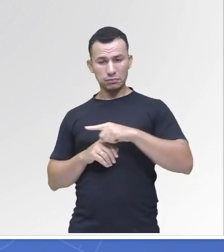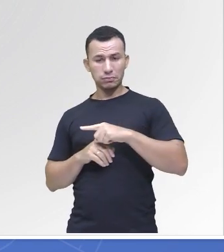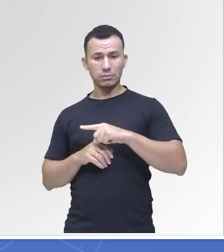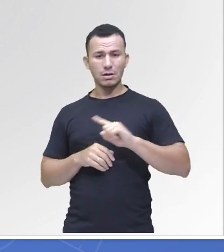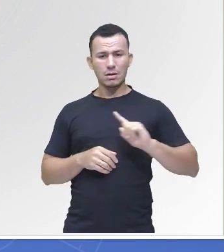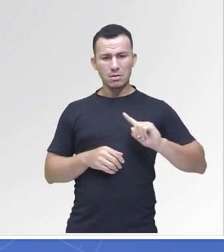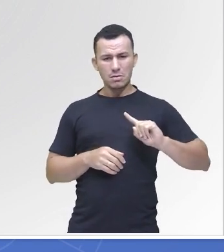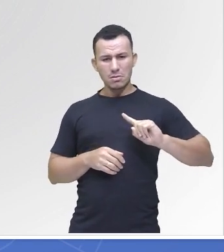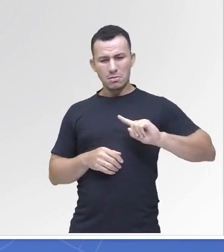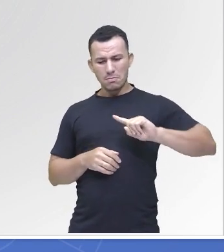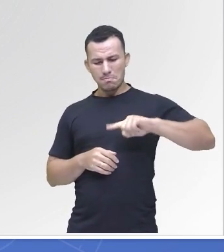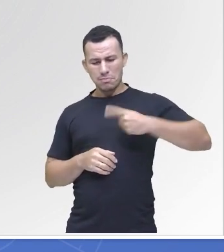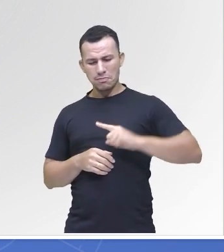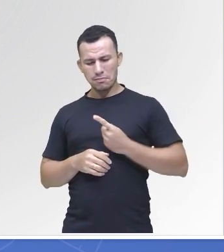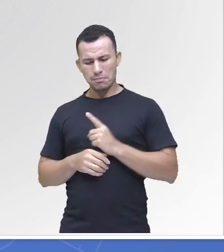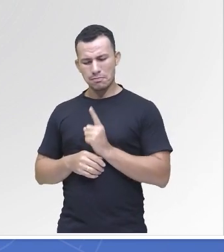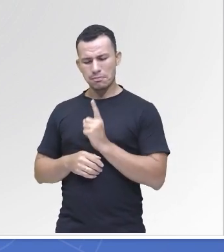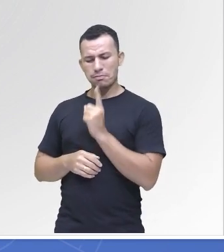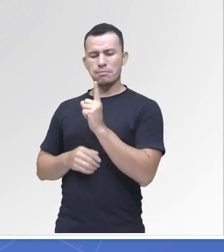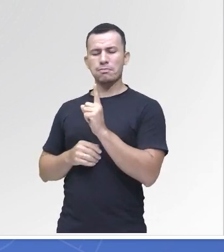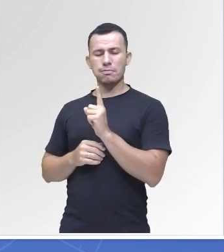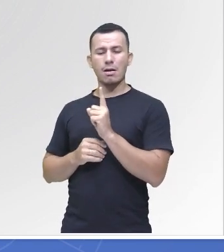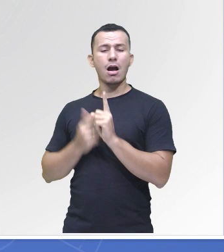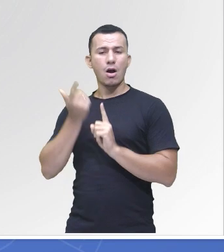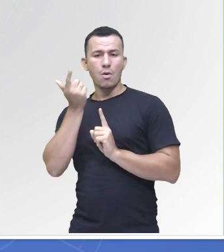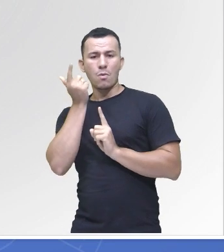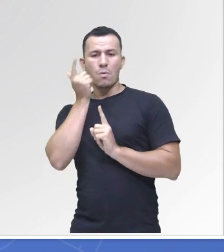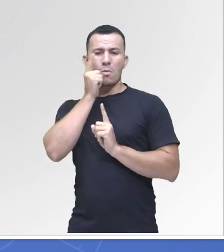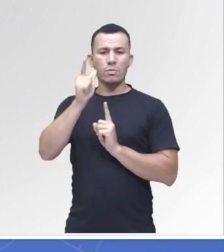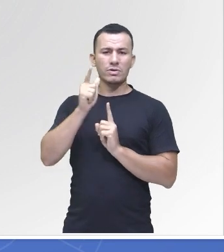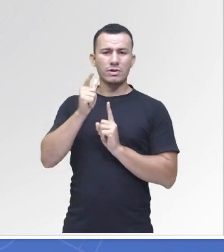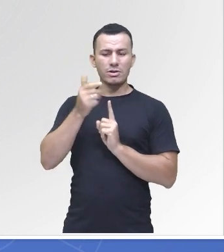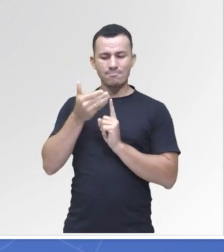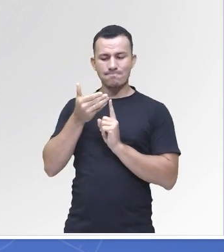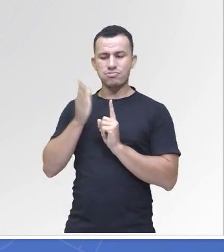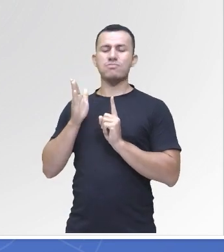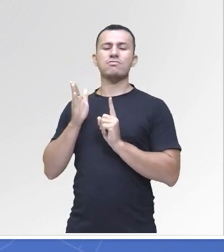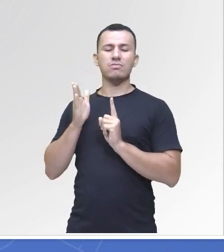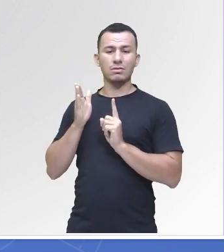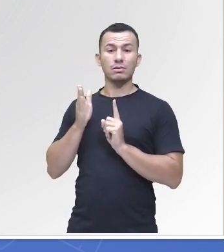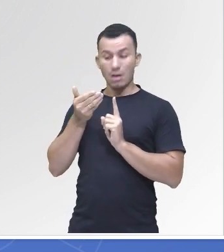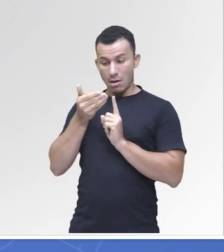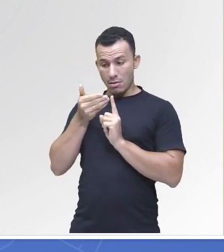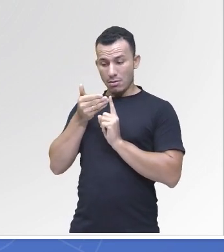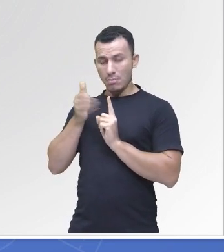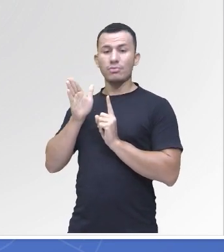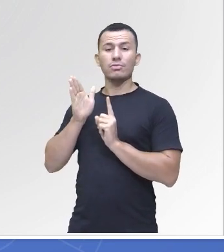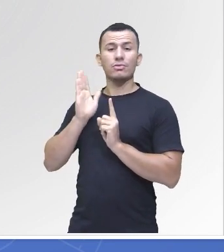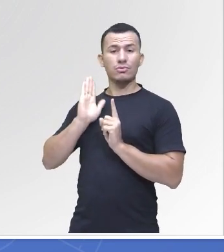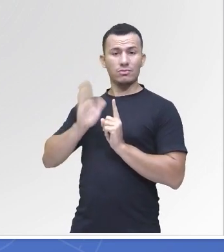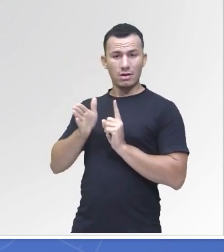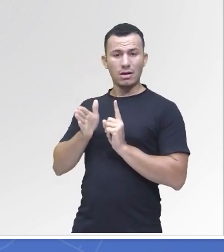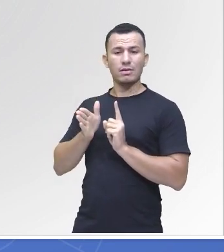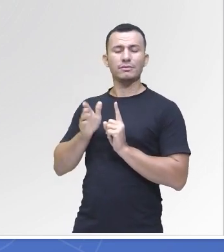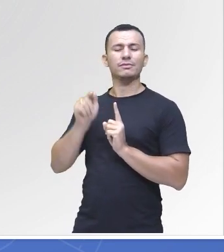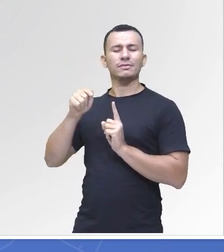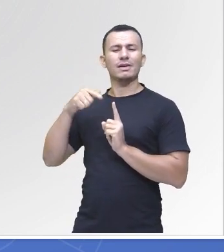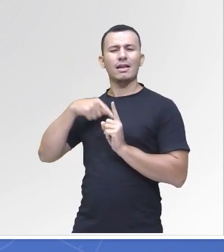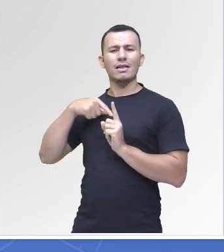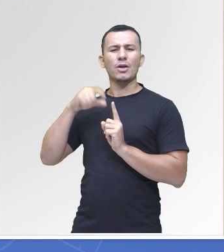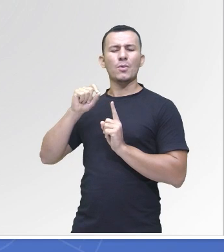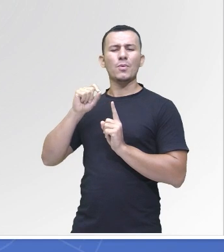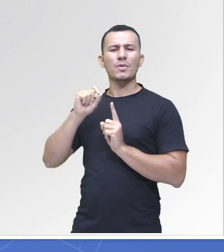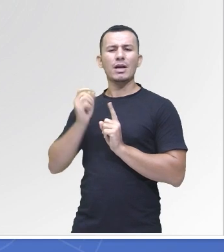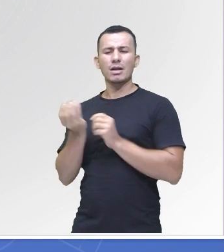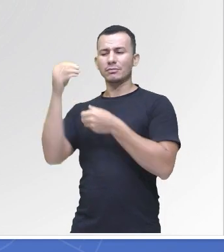ele perfura essa membrana, perfura essa parede. Quando ele consegue fazer essa perfuração, ele só